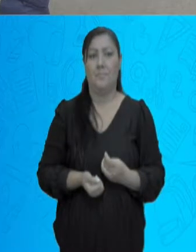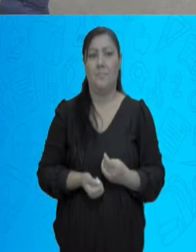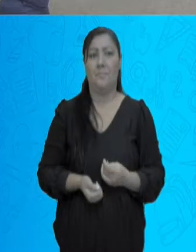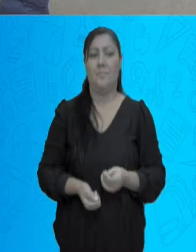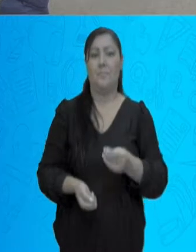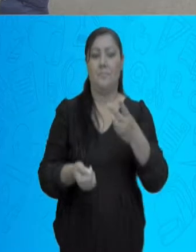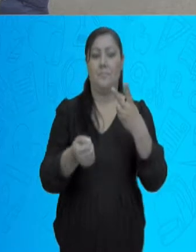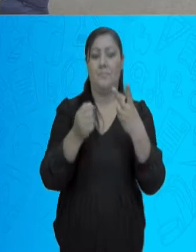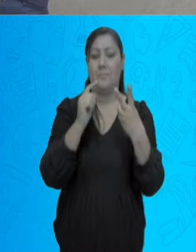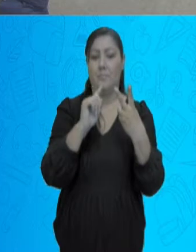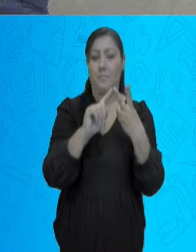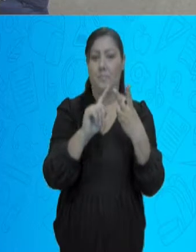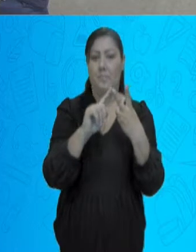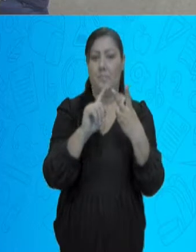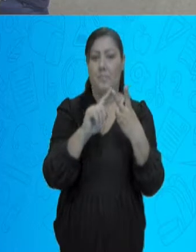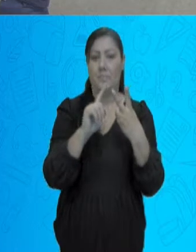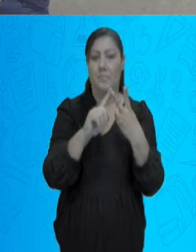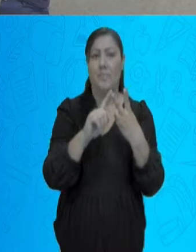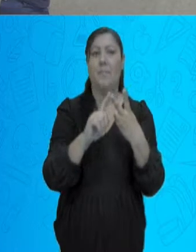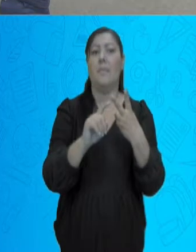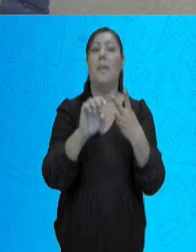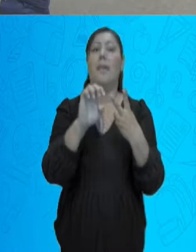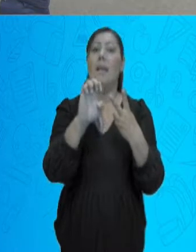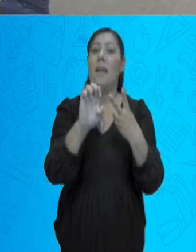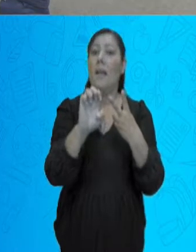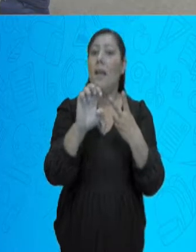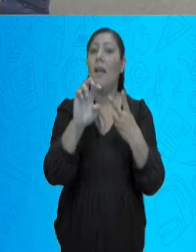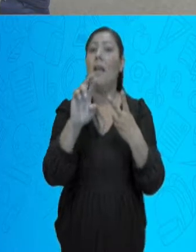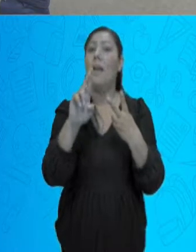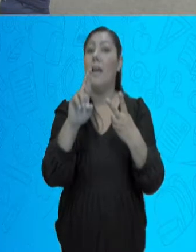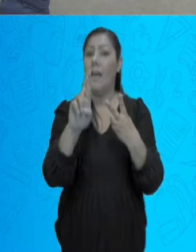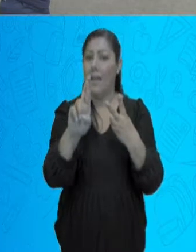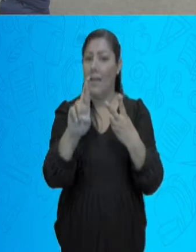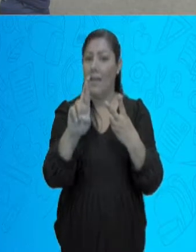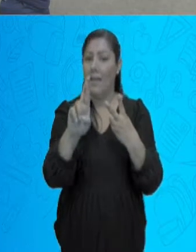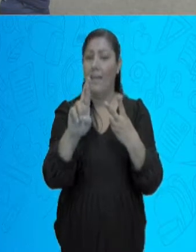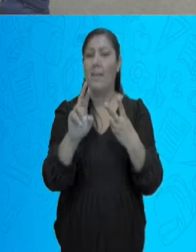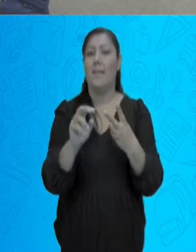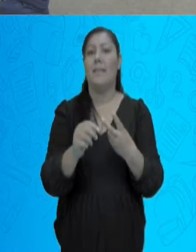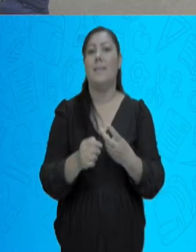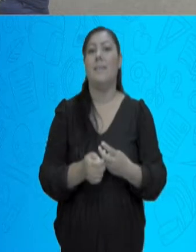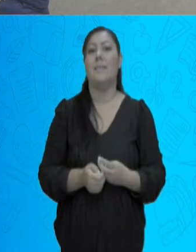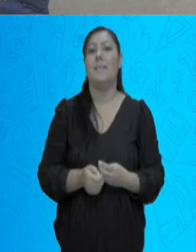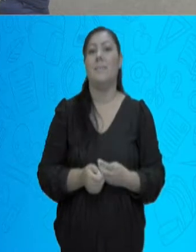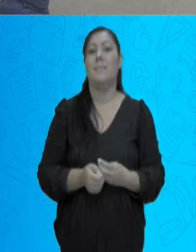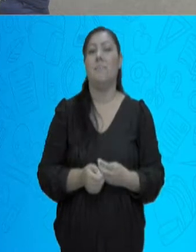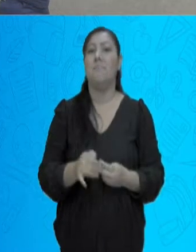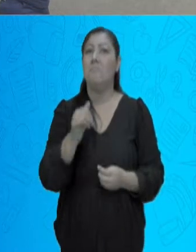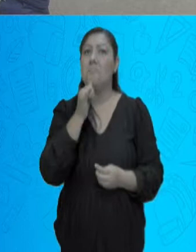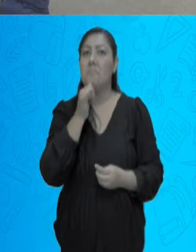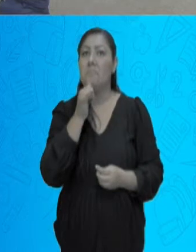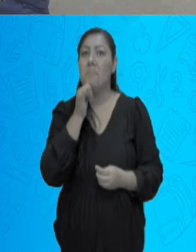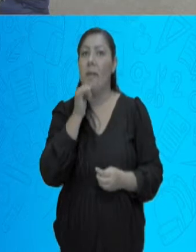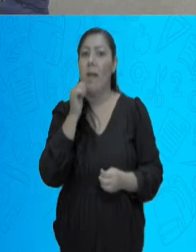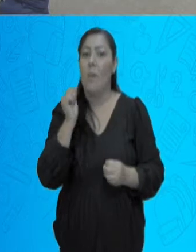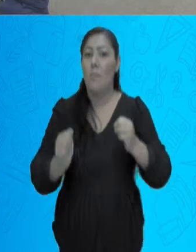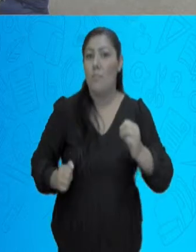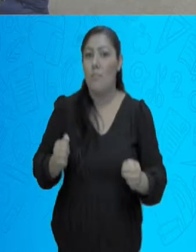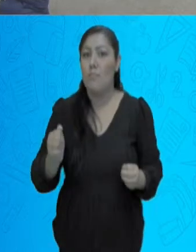Segunda conjugação são os verbos terminados em ER. Por exemplo,